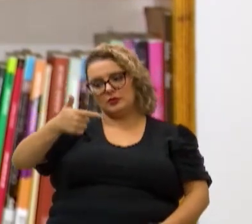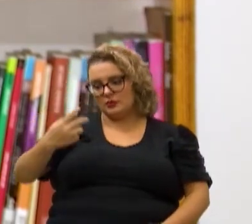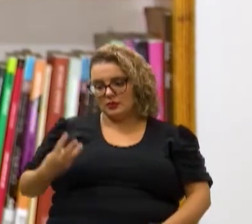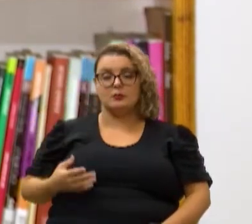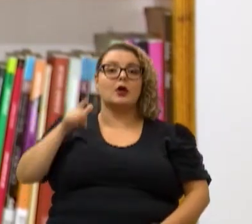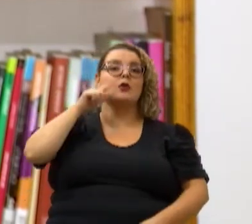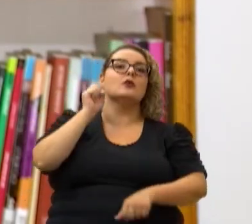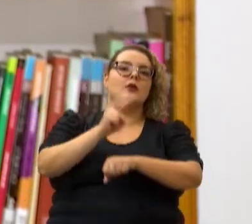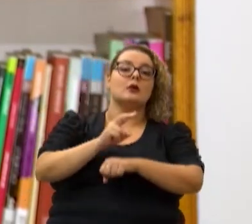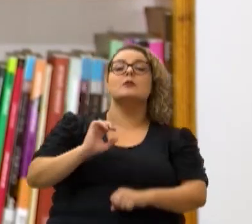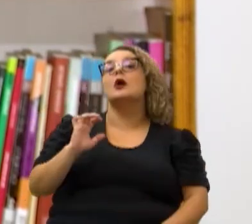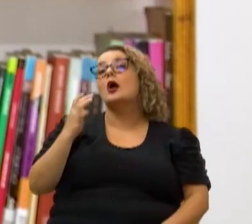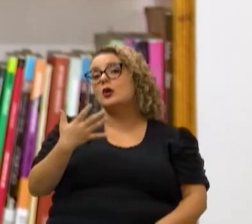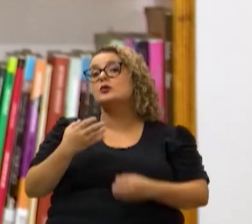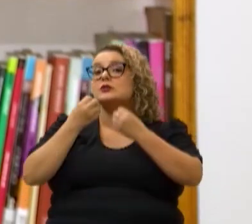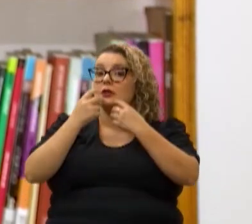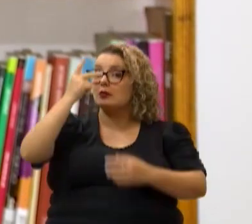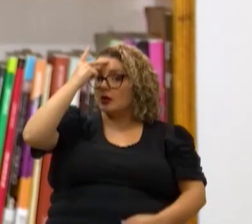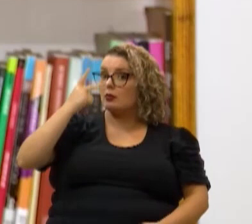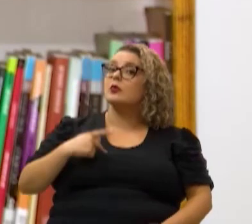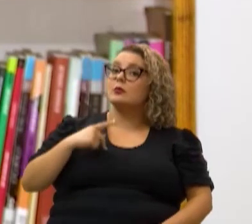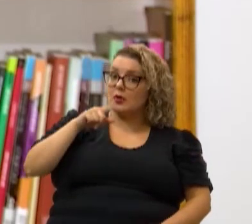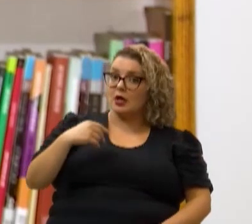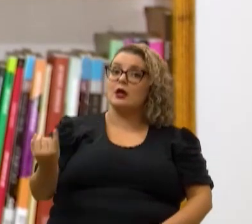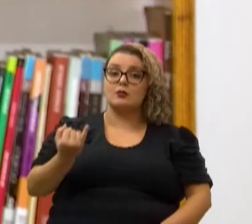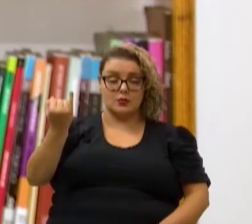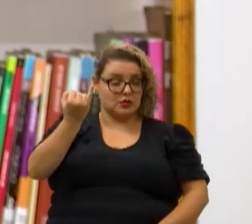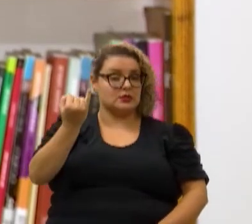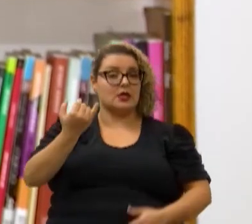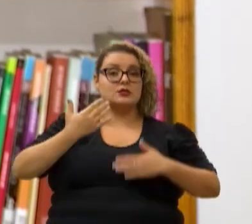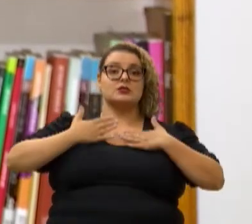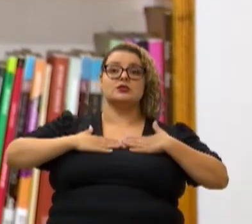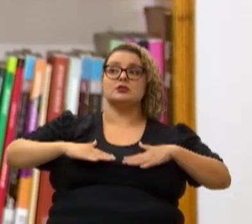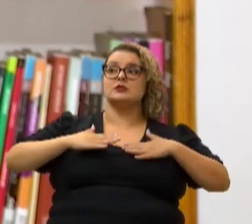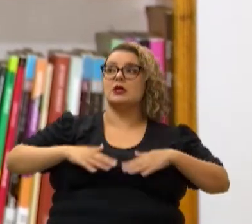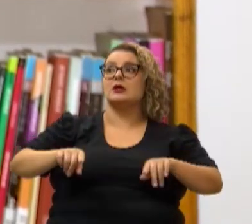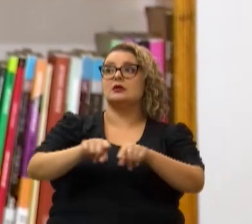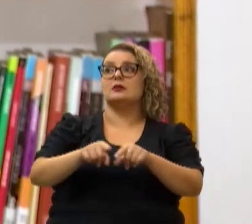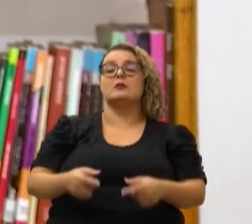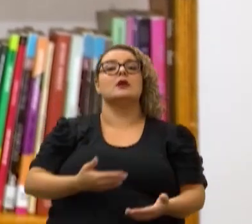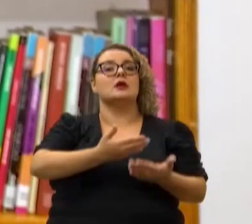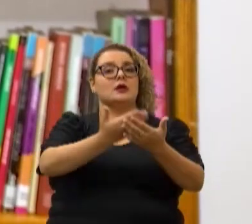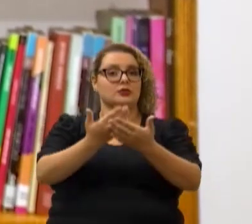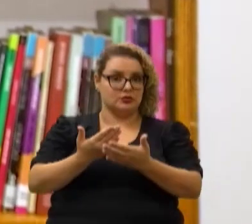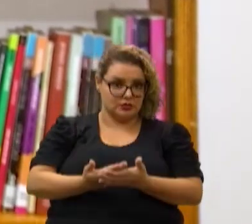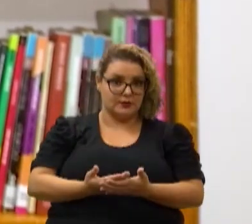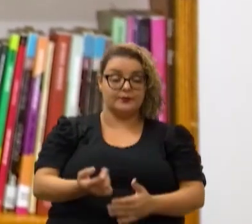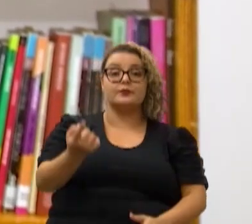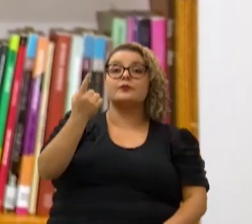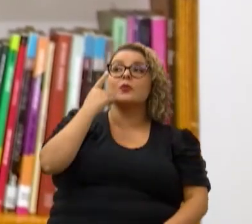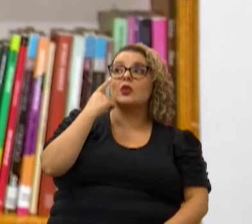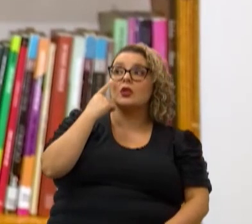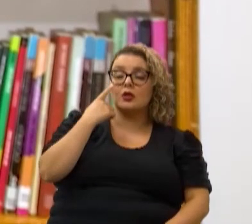para que isso aconteça, estar bem consigo mesmo também é muito necessário. Descansar também é estudar. Então,